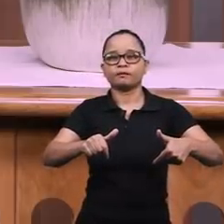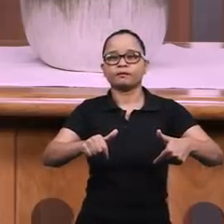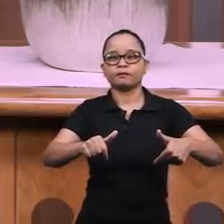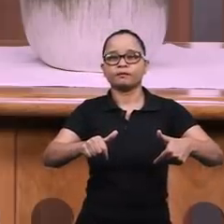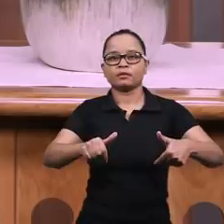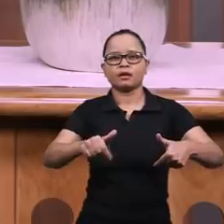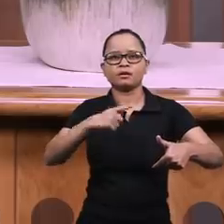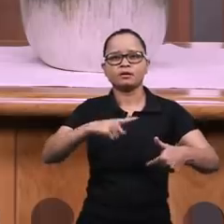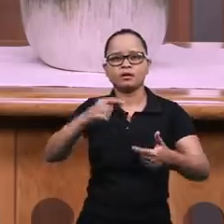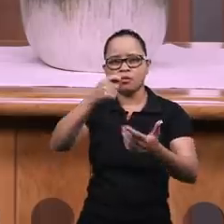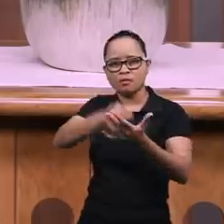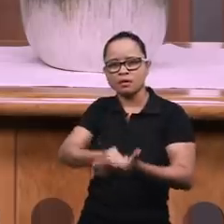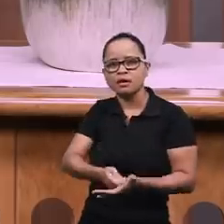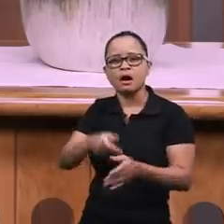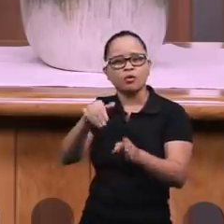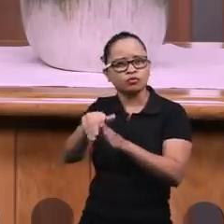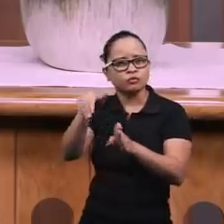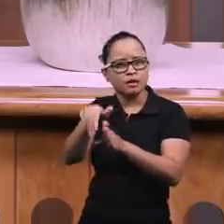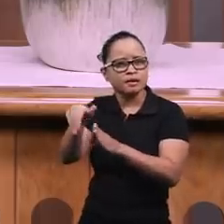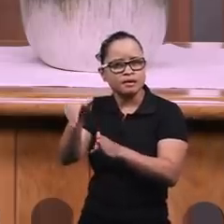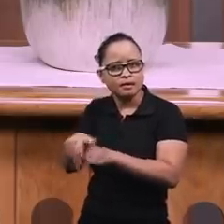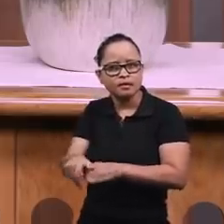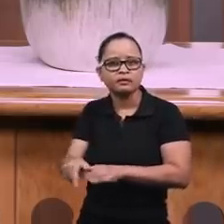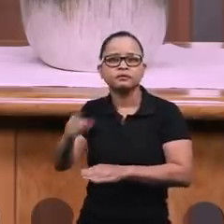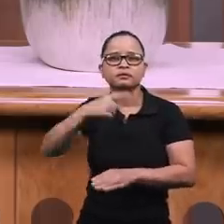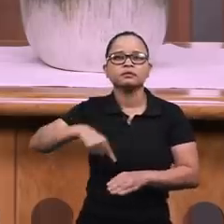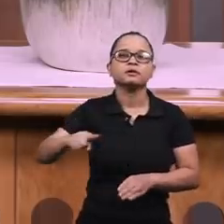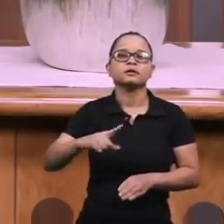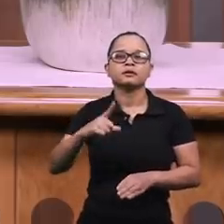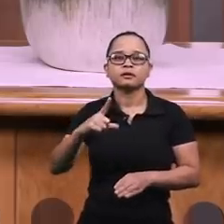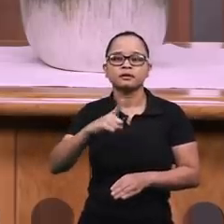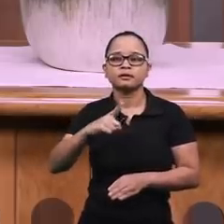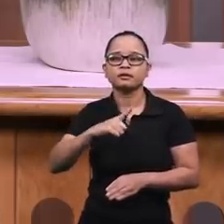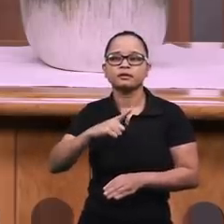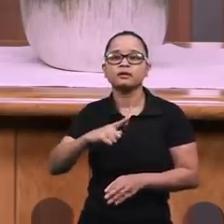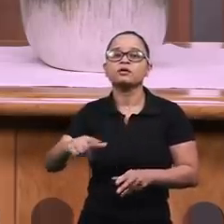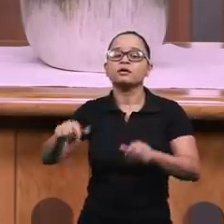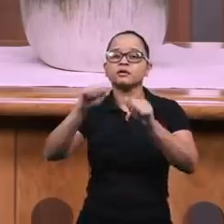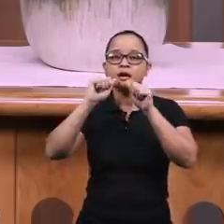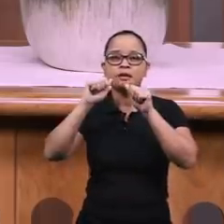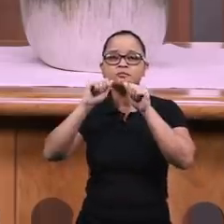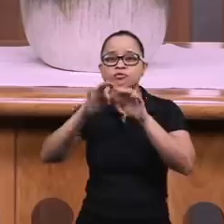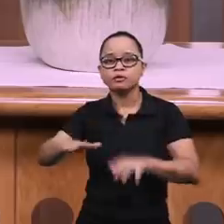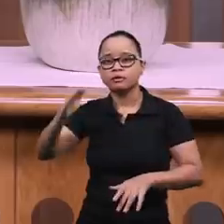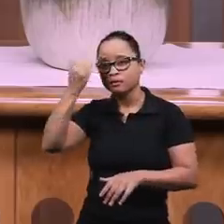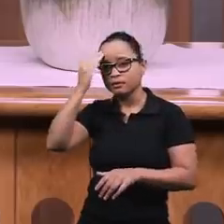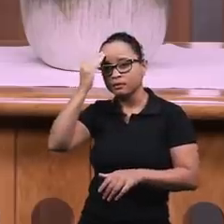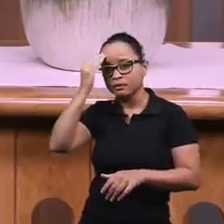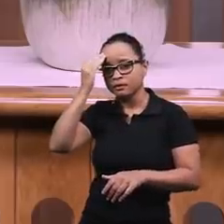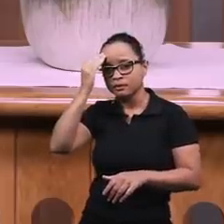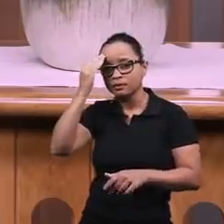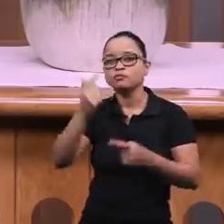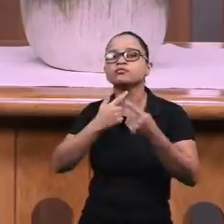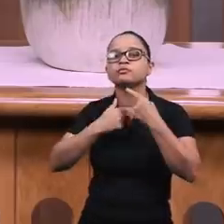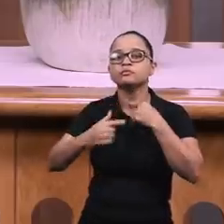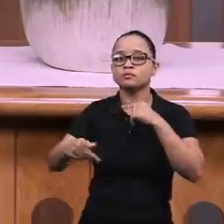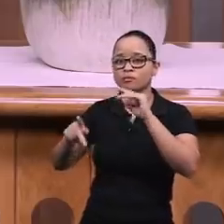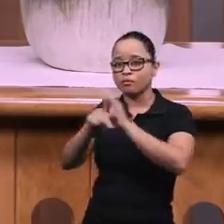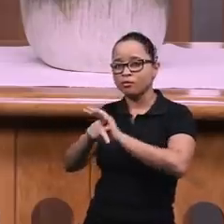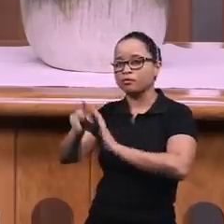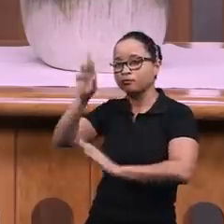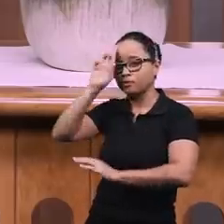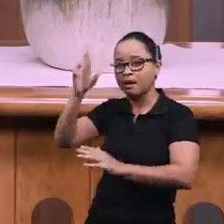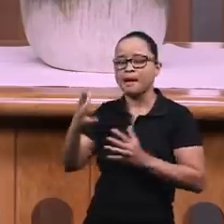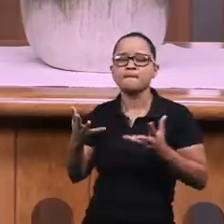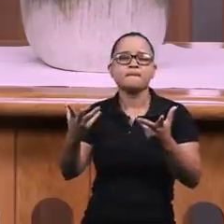cumprir as orientações a fazer aquilo que o Senhor tem nos levado a a entender como a sua vontade e seu